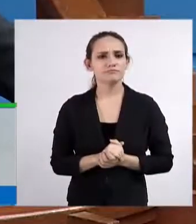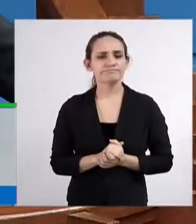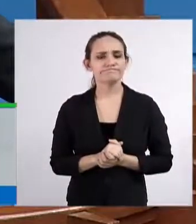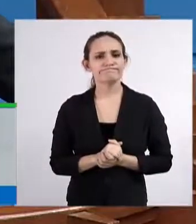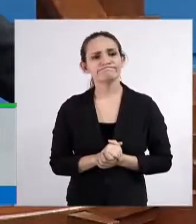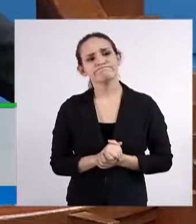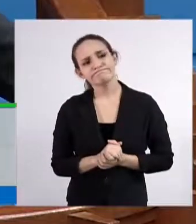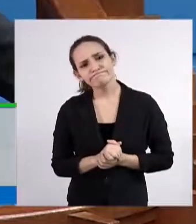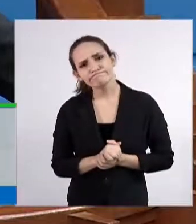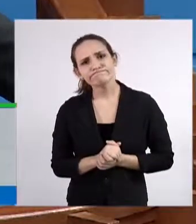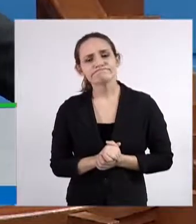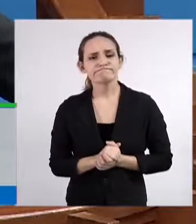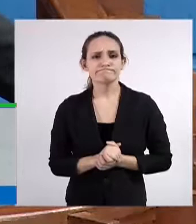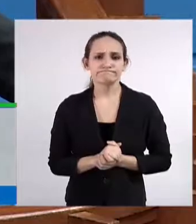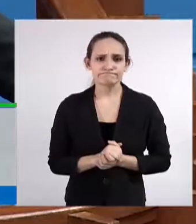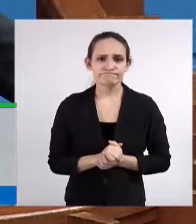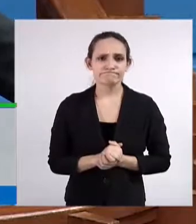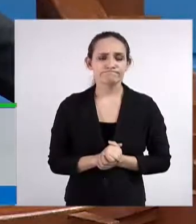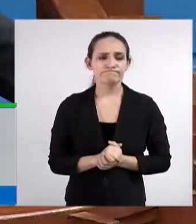bastante